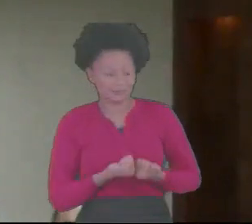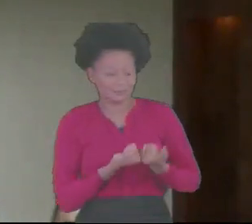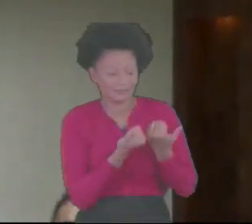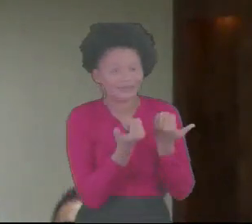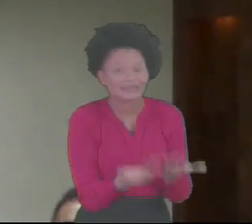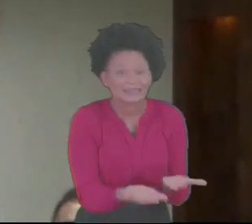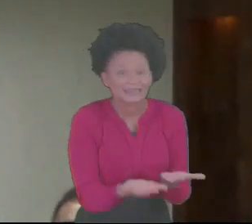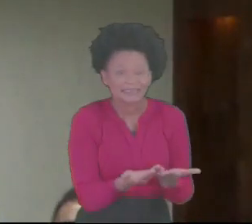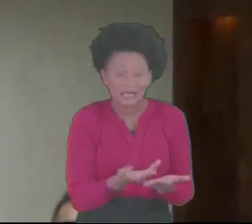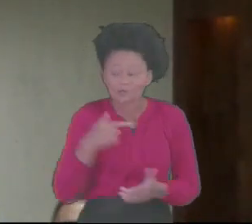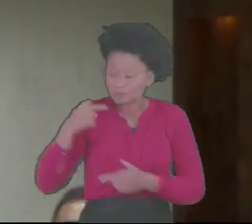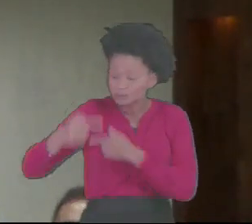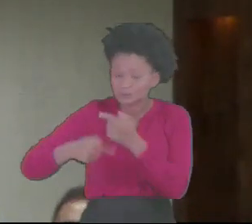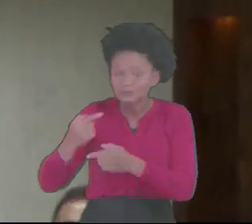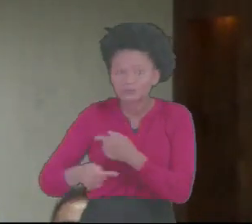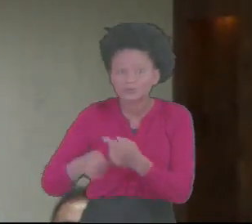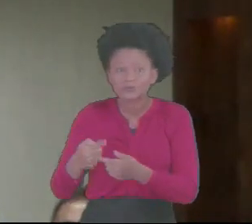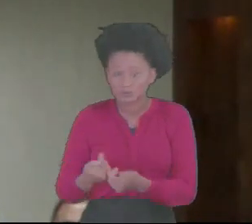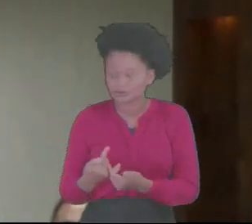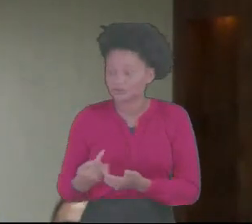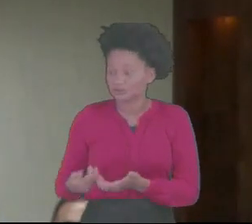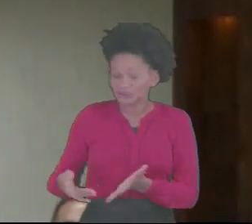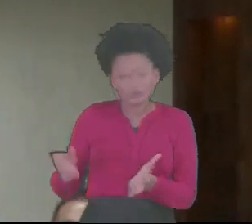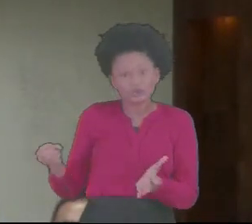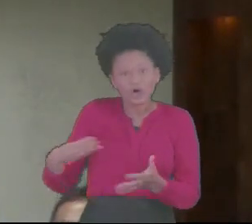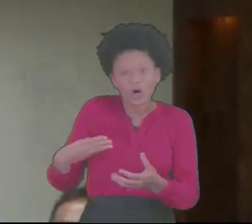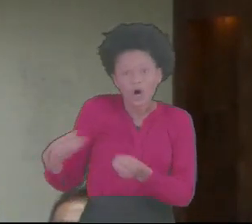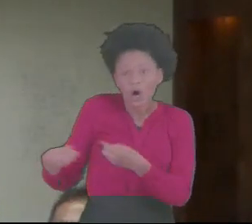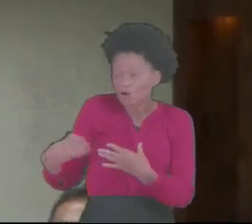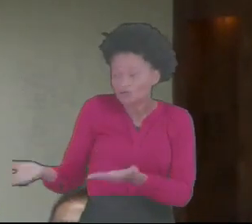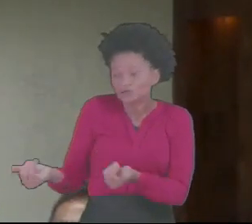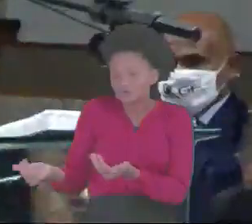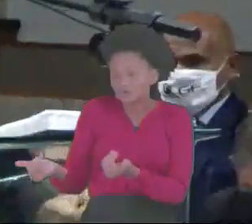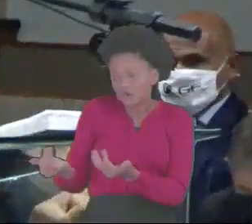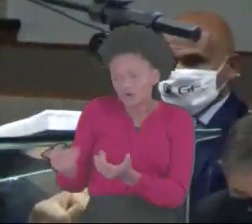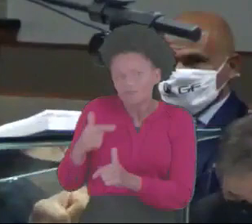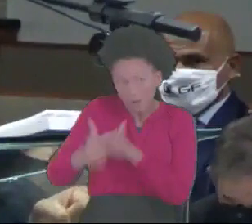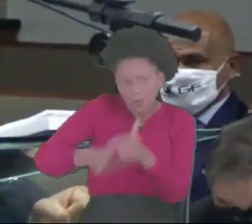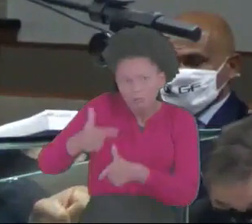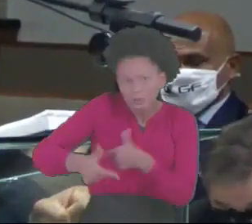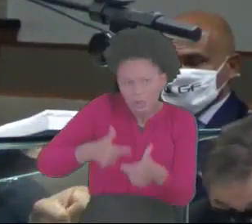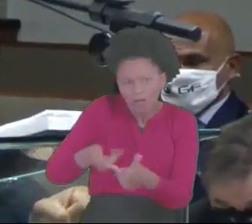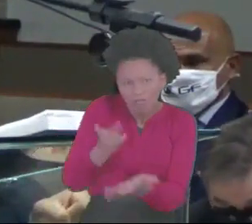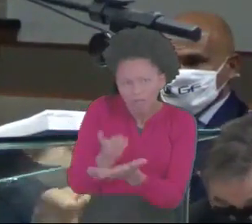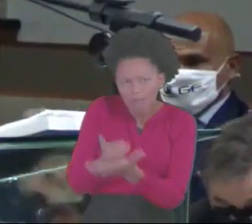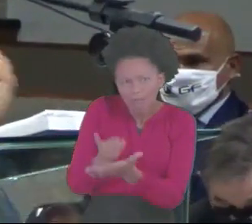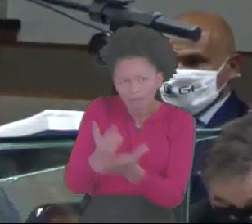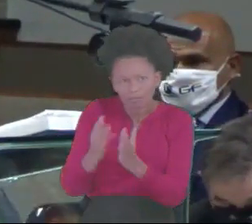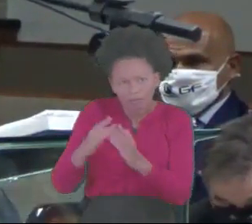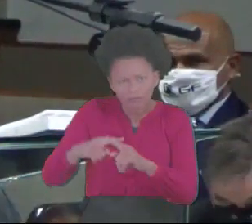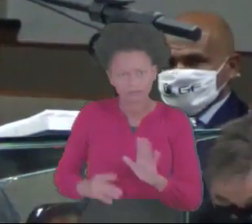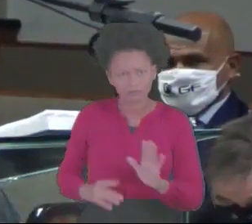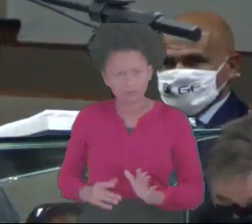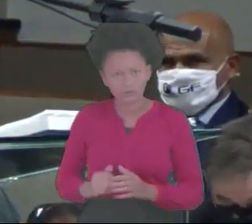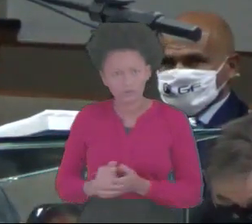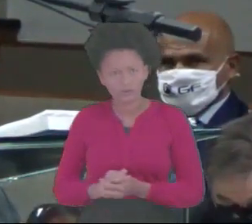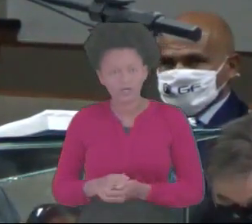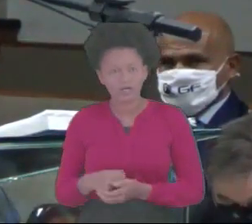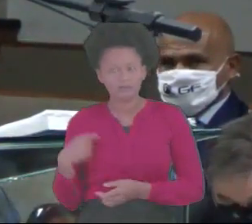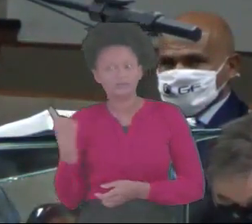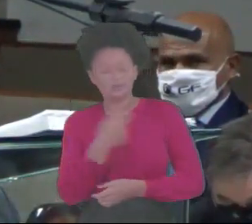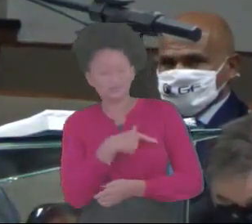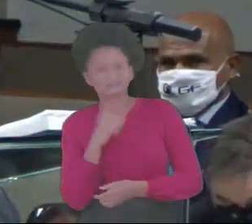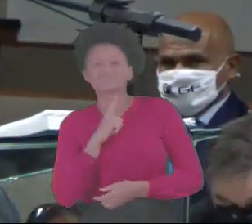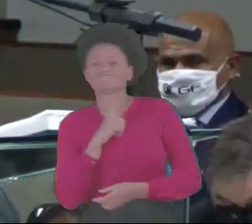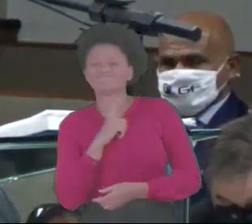é o que esta geração está que está vindo vai fazer da obra do senhor é o nosso grande medo é